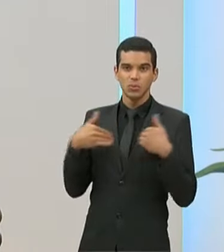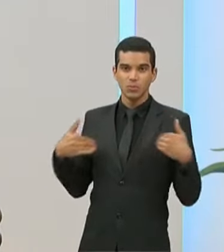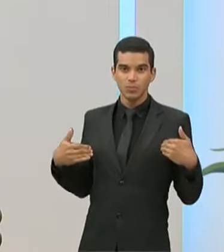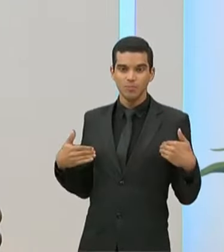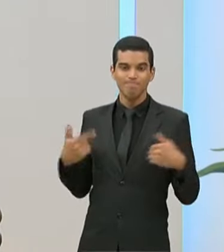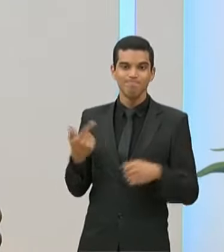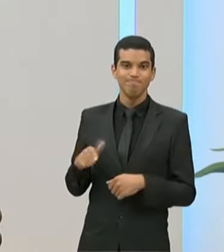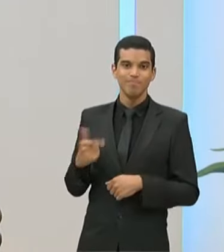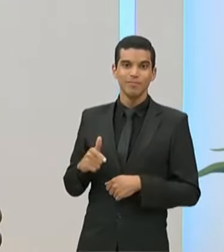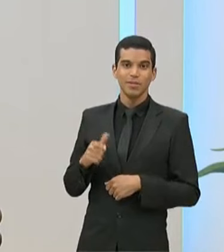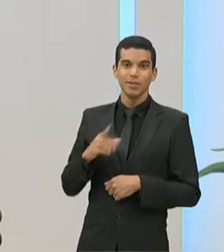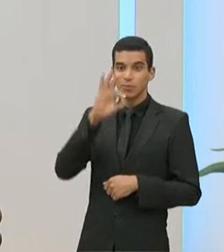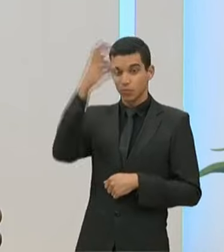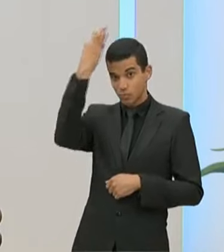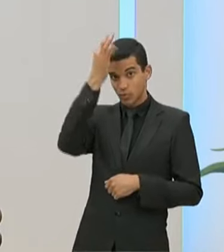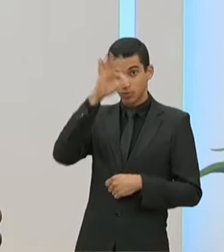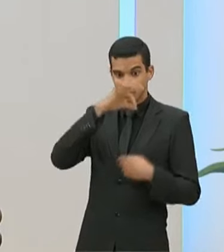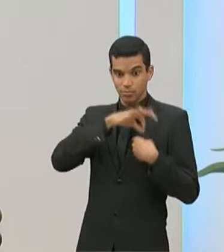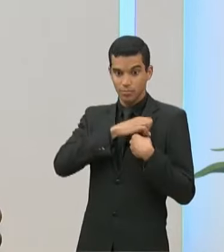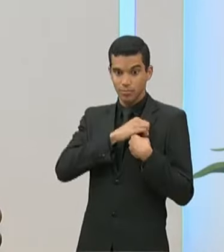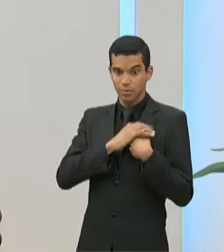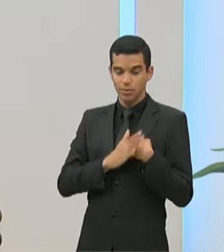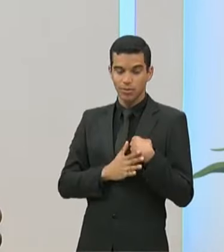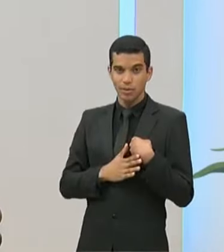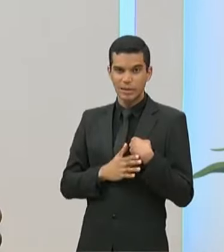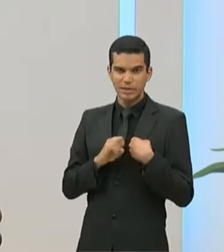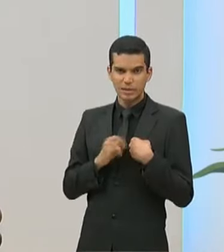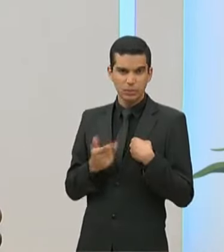da dominação do Espírito de Deus